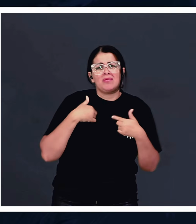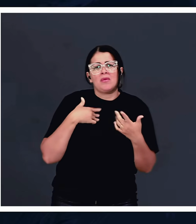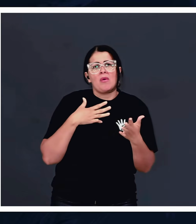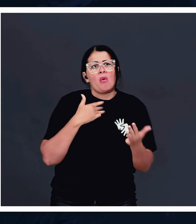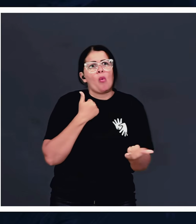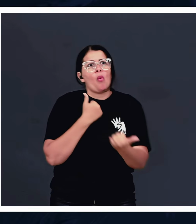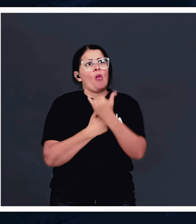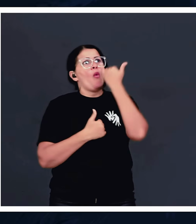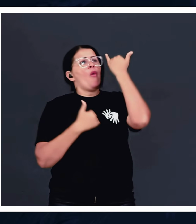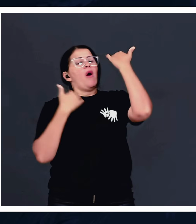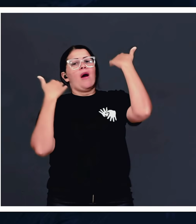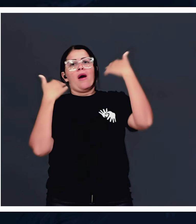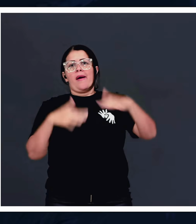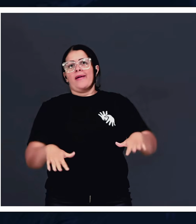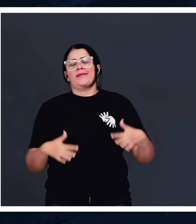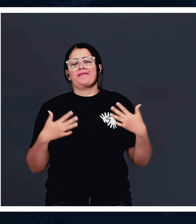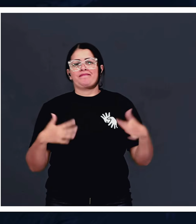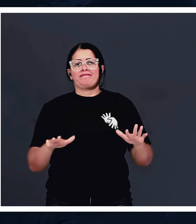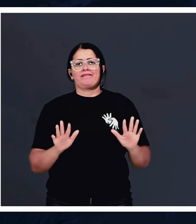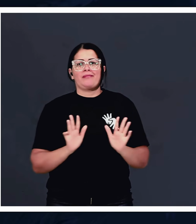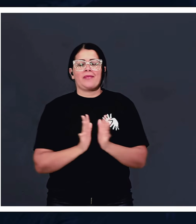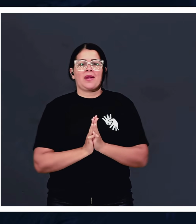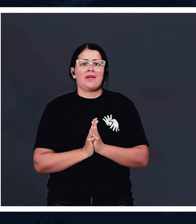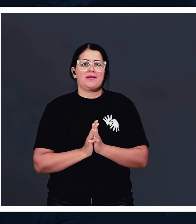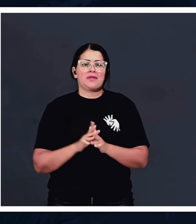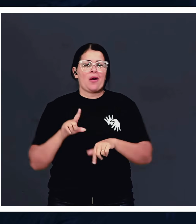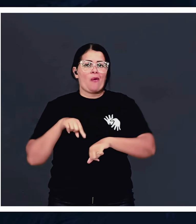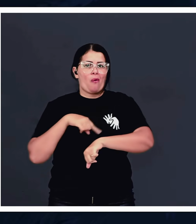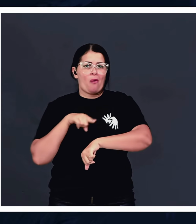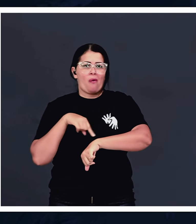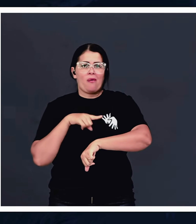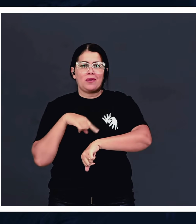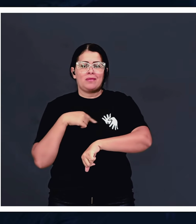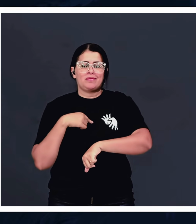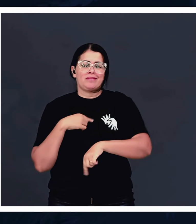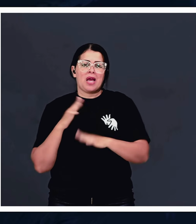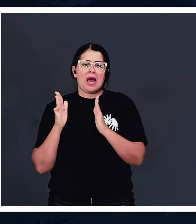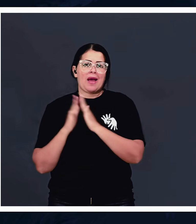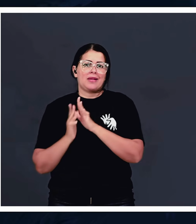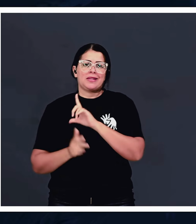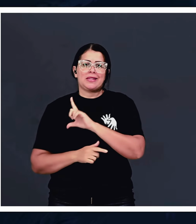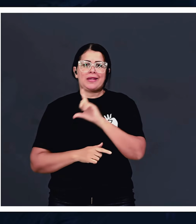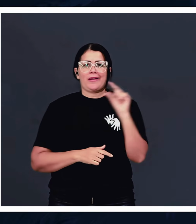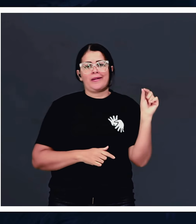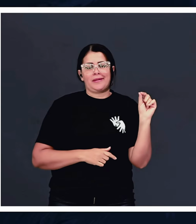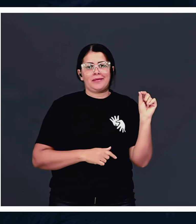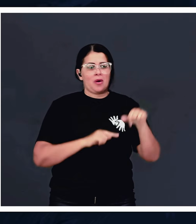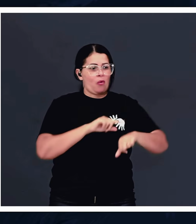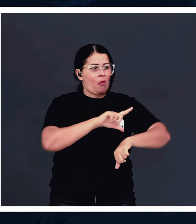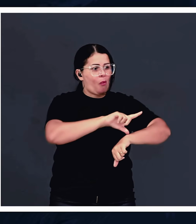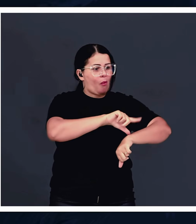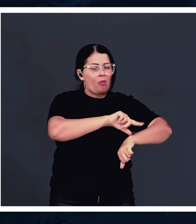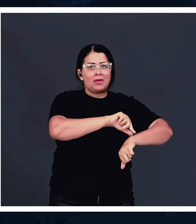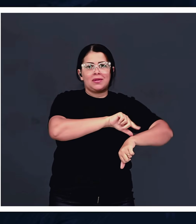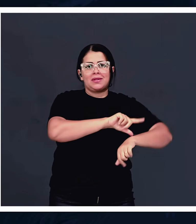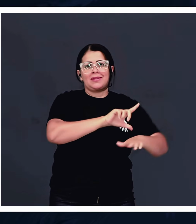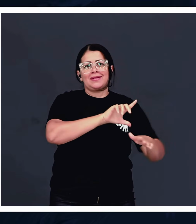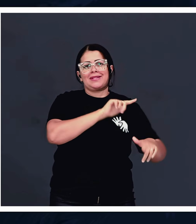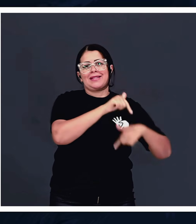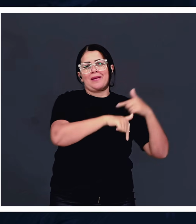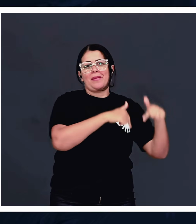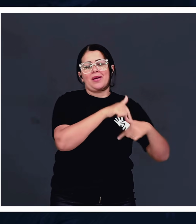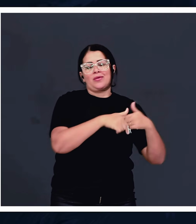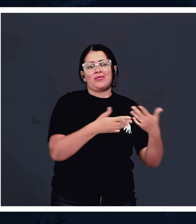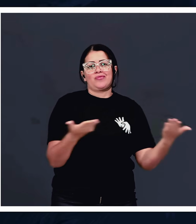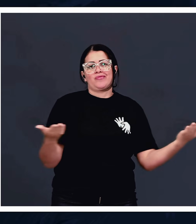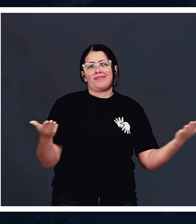descuido, vamos dizer assim, fiquei um tempo mais, demorei a sair de casa, eu acabei me atrasando para o meu trabalho, e